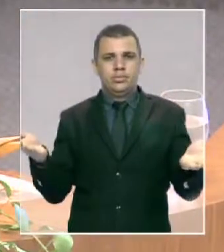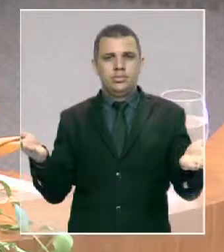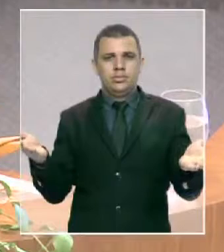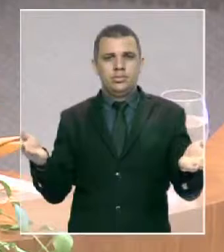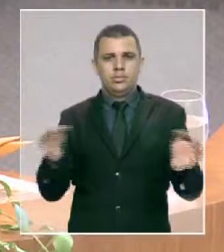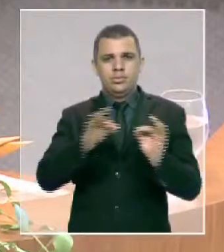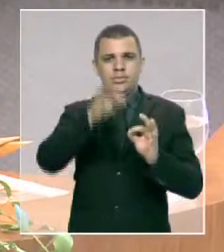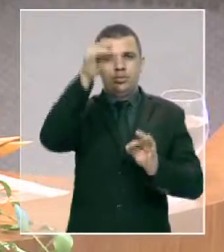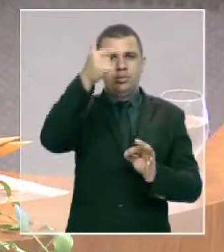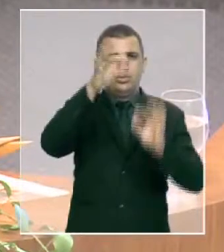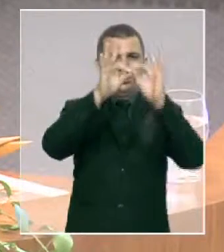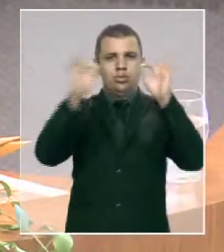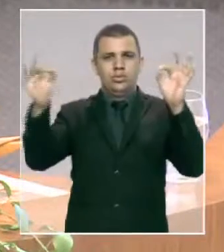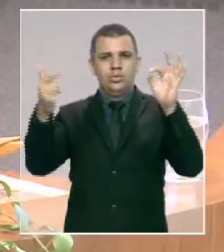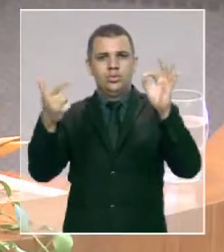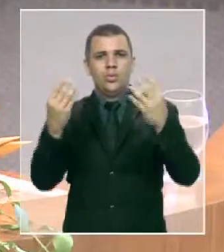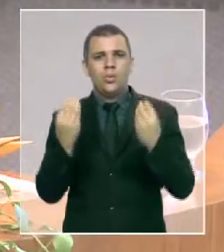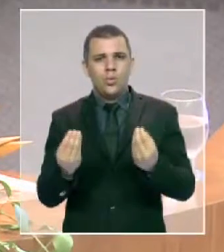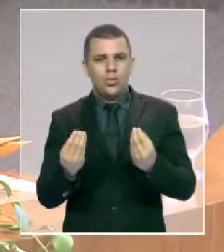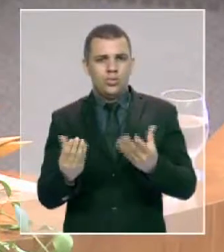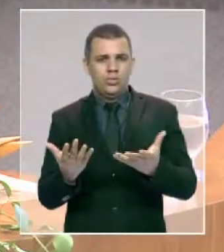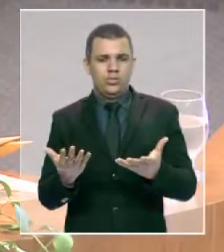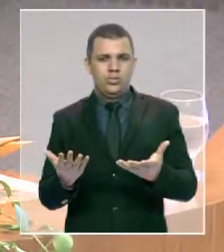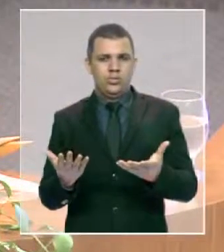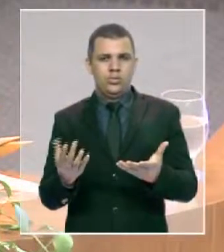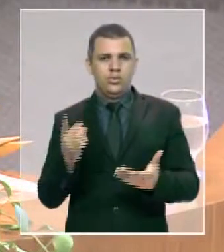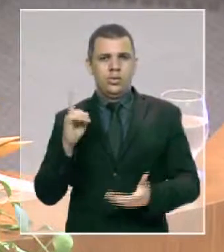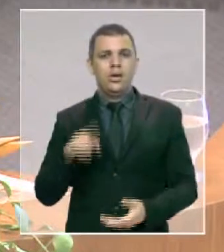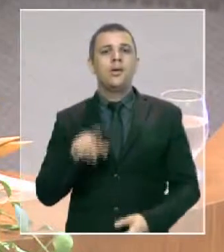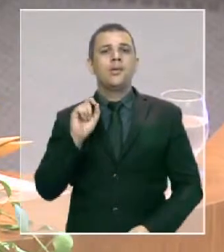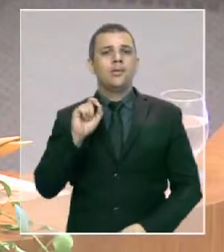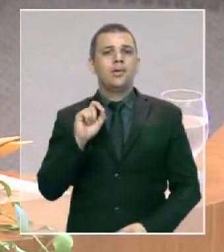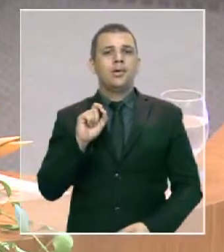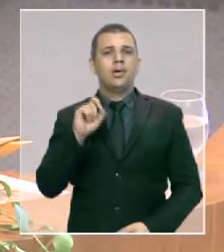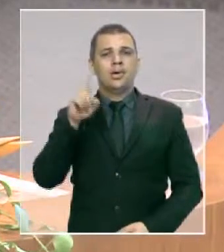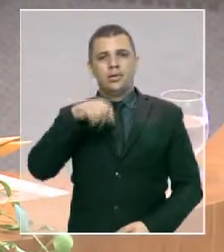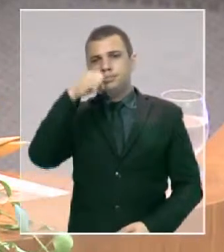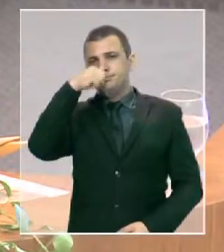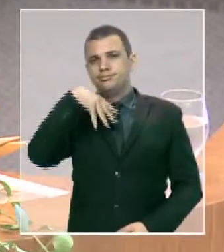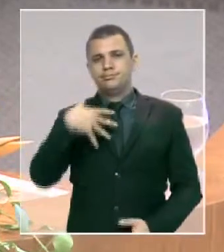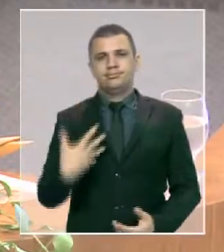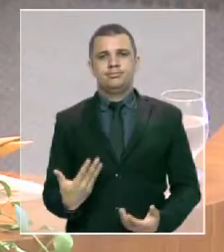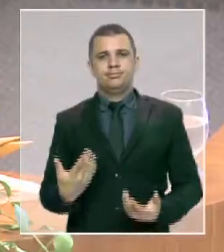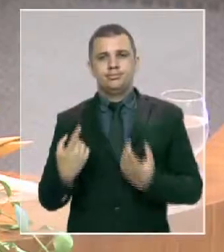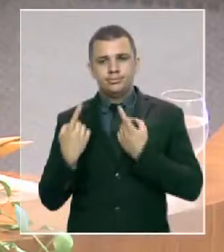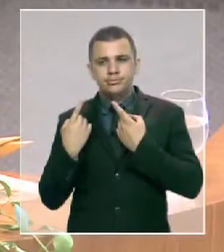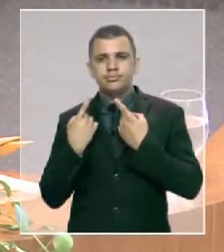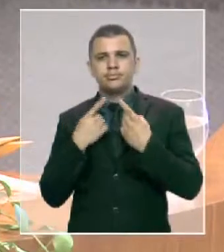afronta ao Estado de Direito. Isso é uma afronta à educação desse país.